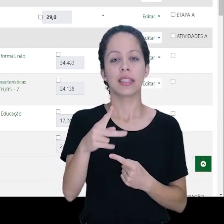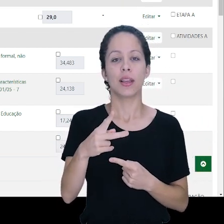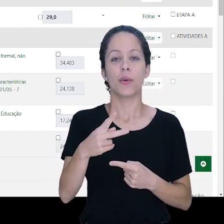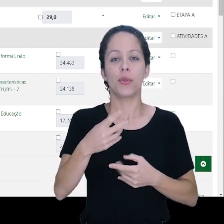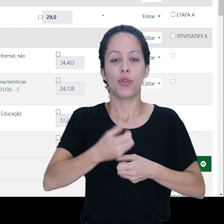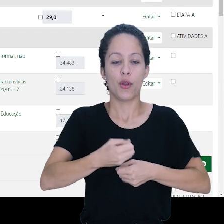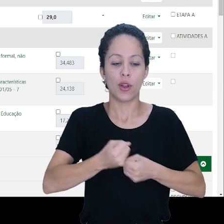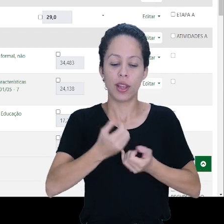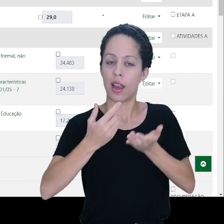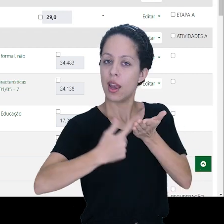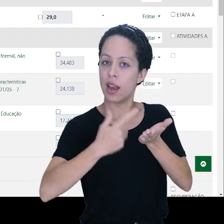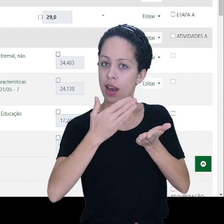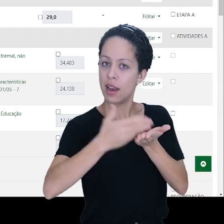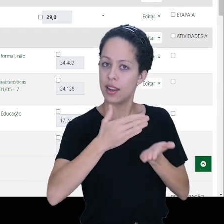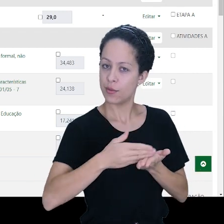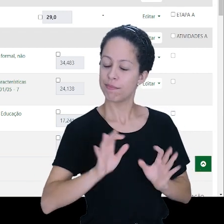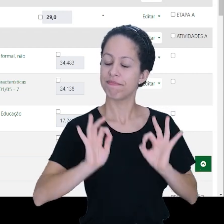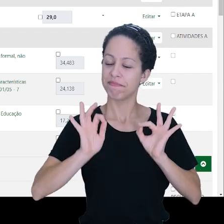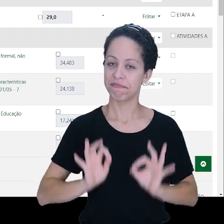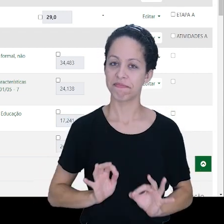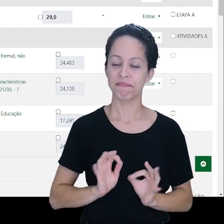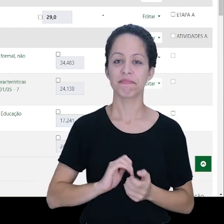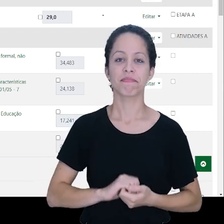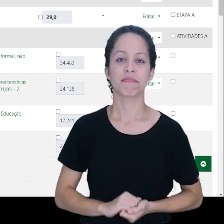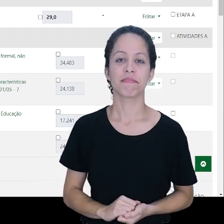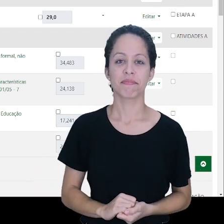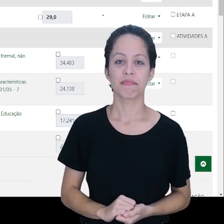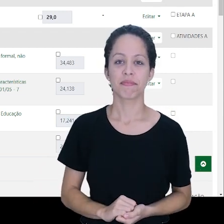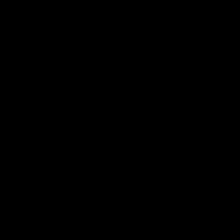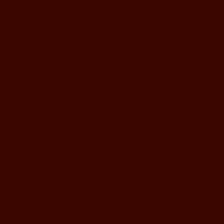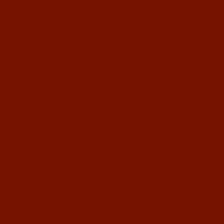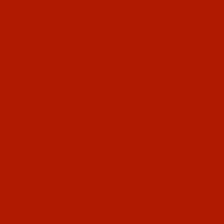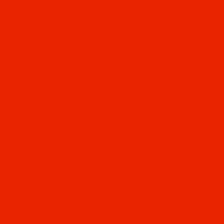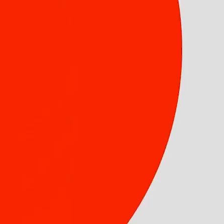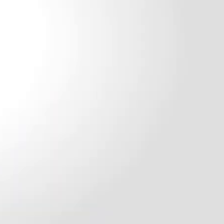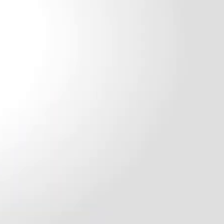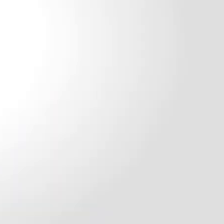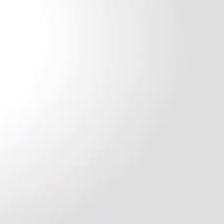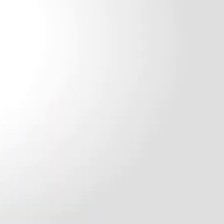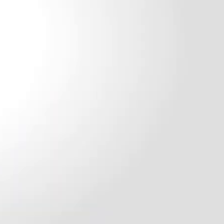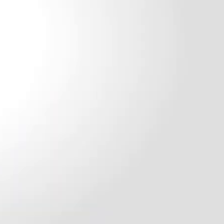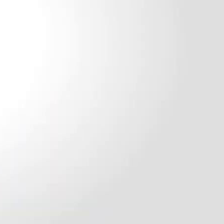você que você possa configurar melhor seu livro de notas